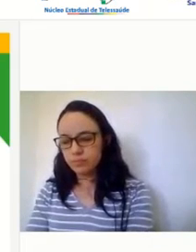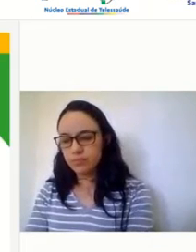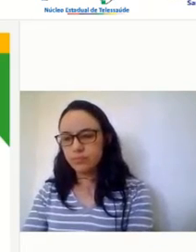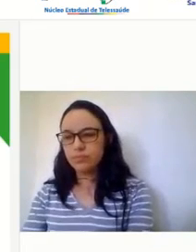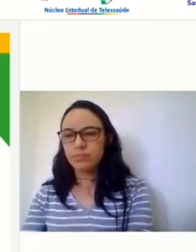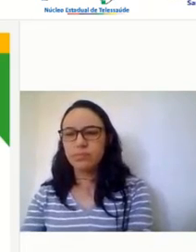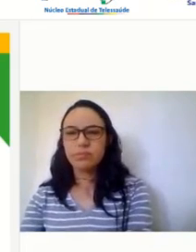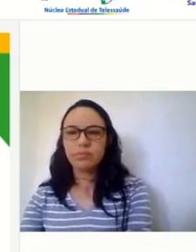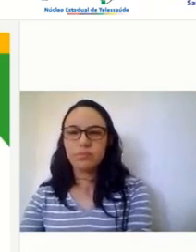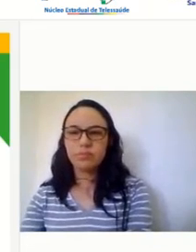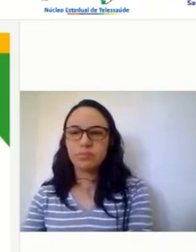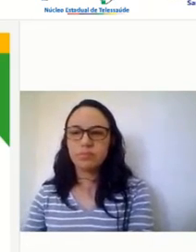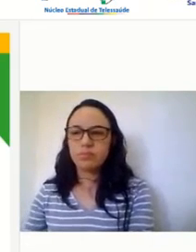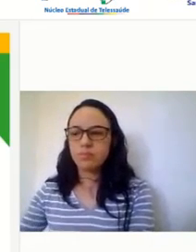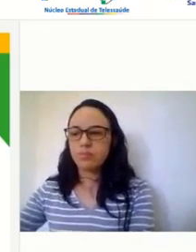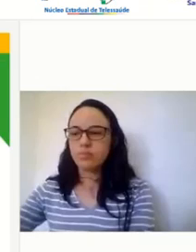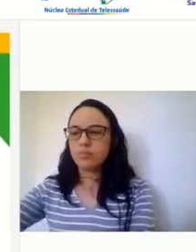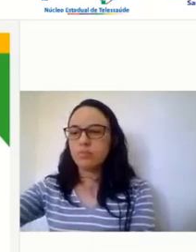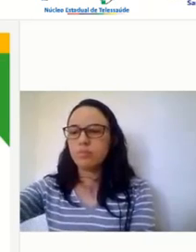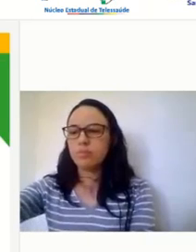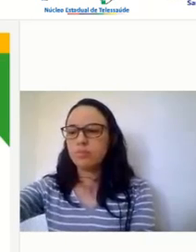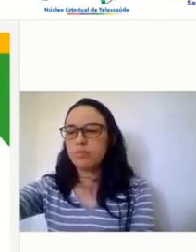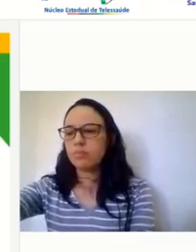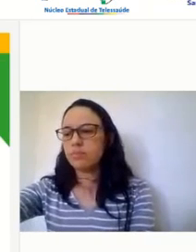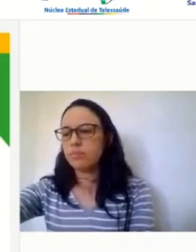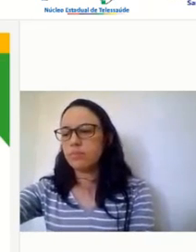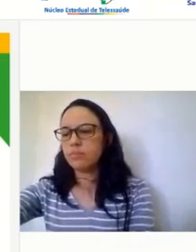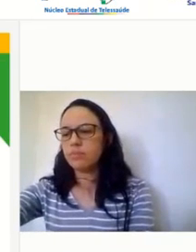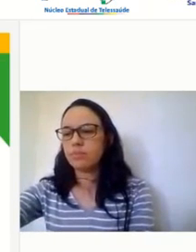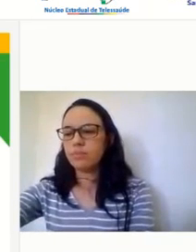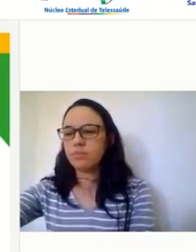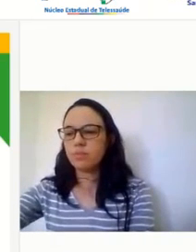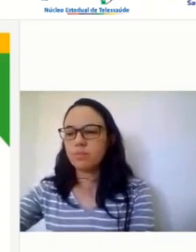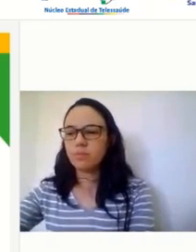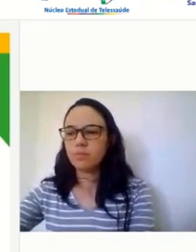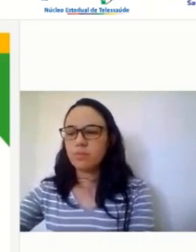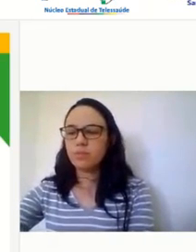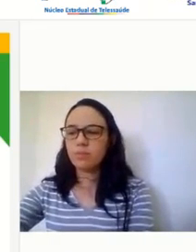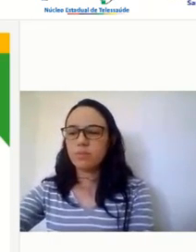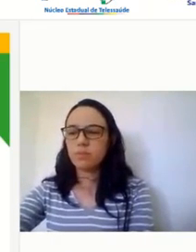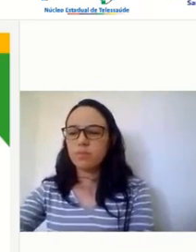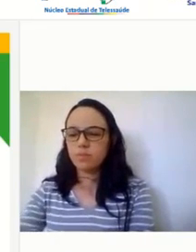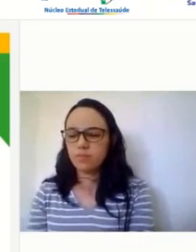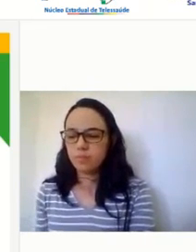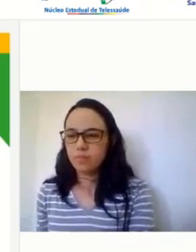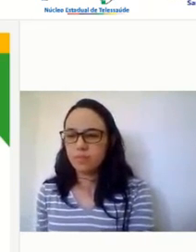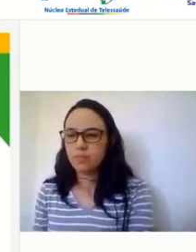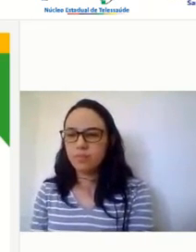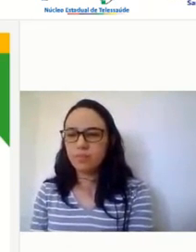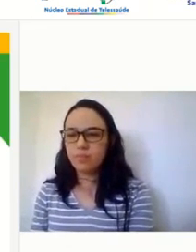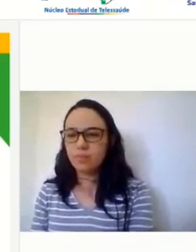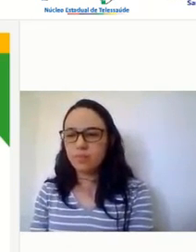pra se afastam do aerossol a porta do quarto ela precisa estar sempre fechada